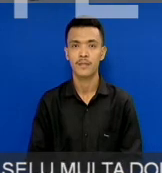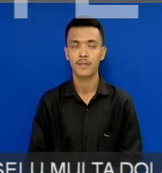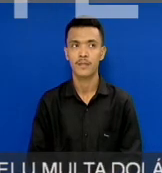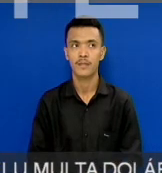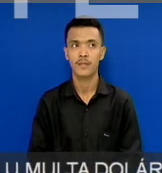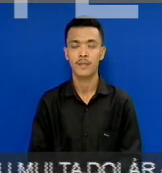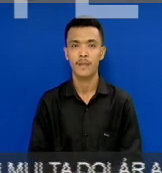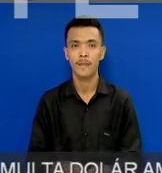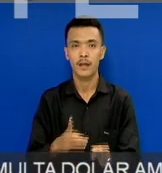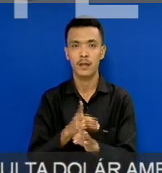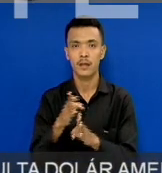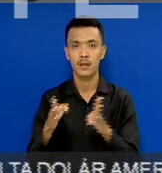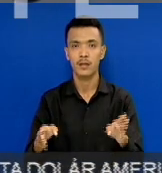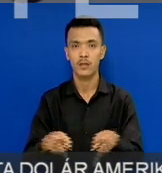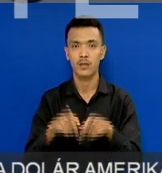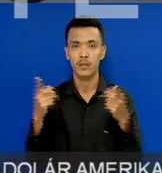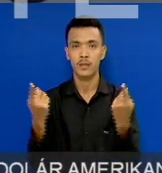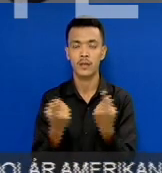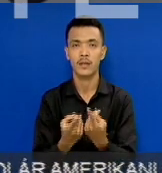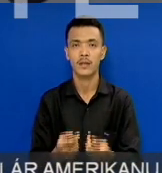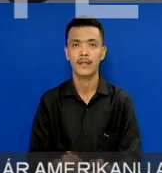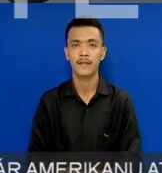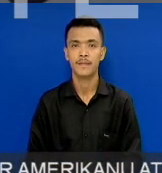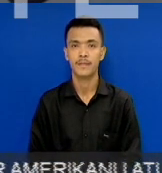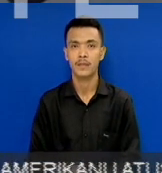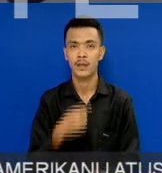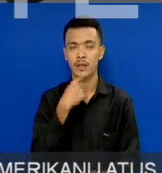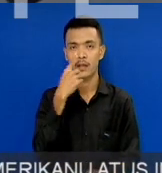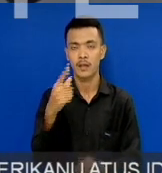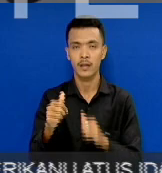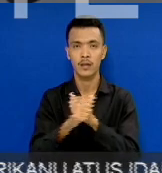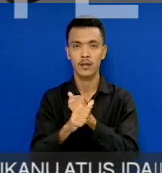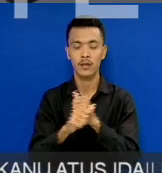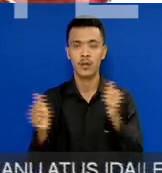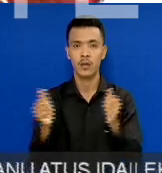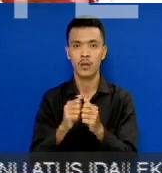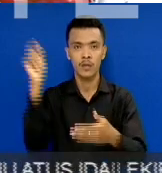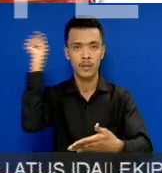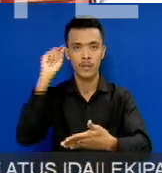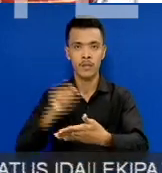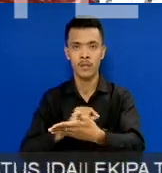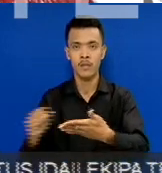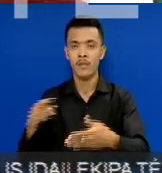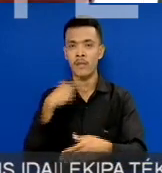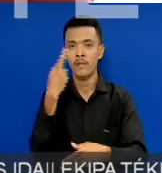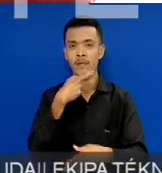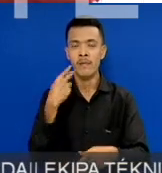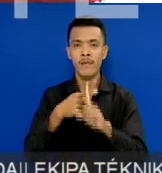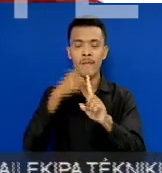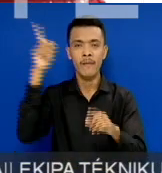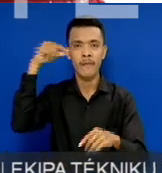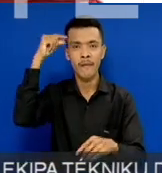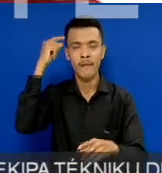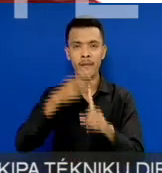A Sistema Nezer Empresa Kreatif Furak e Atizaka informa assunto, né? Relaciona acordo para subsídio Foz na Behusi Governo e